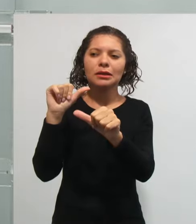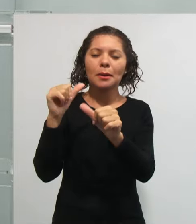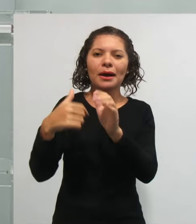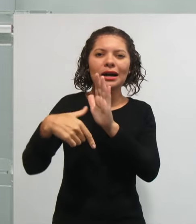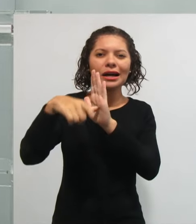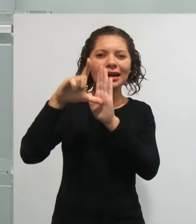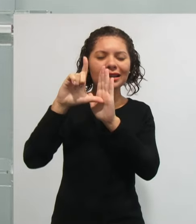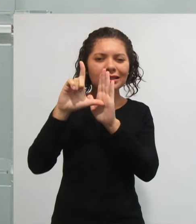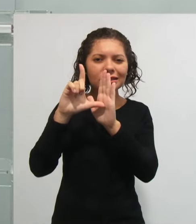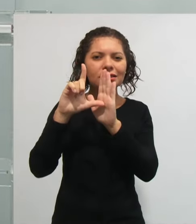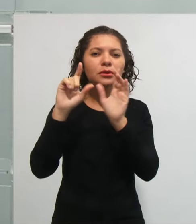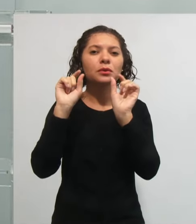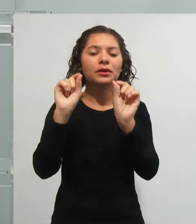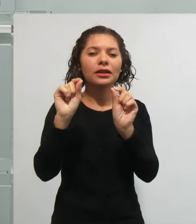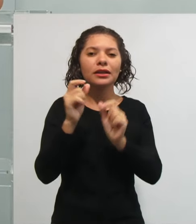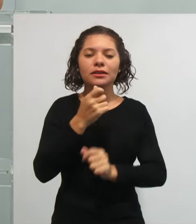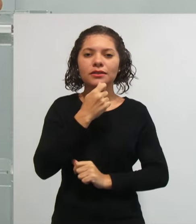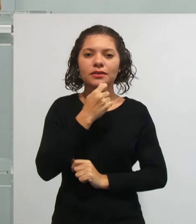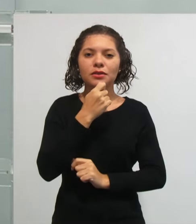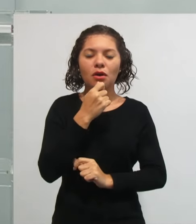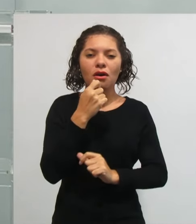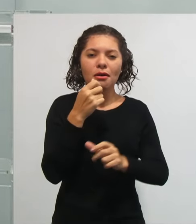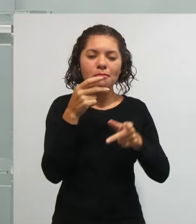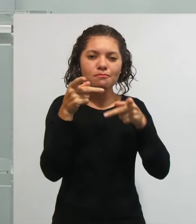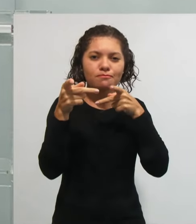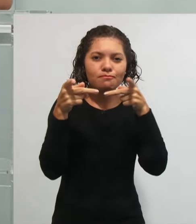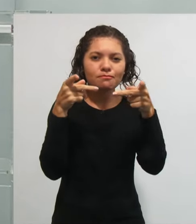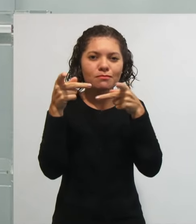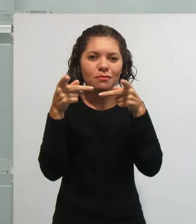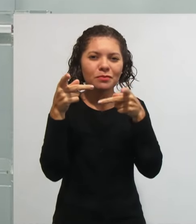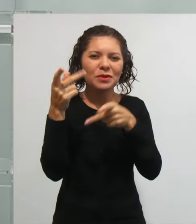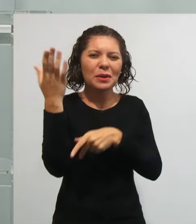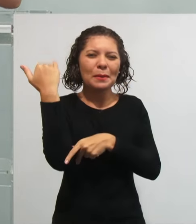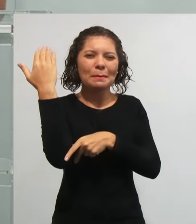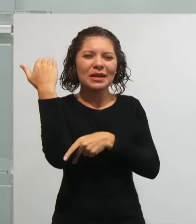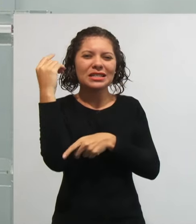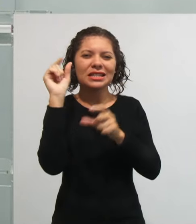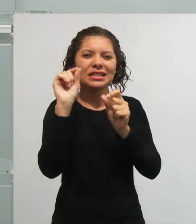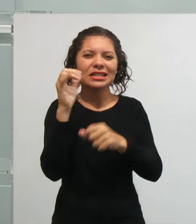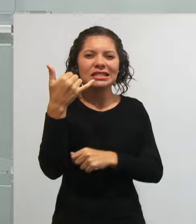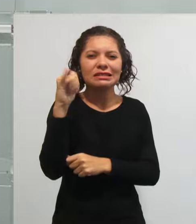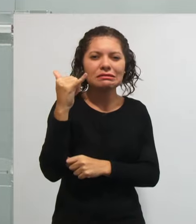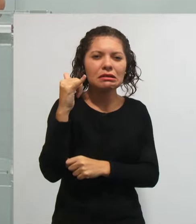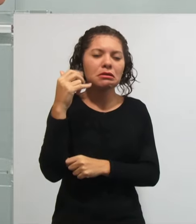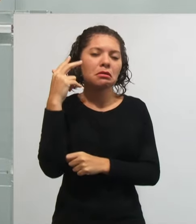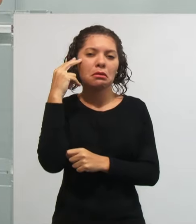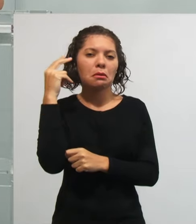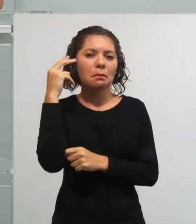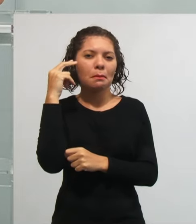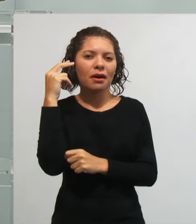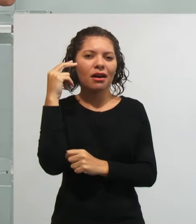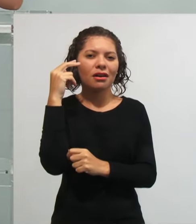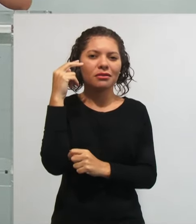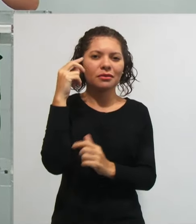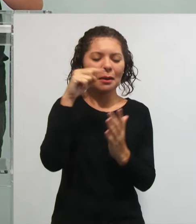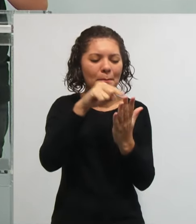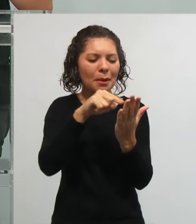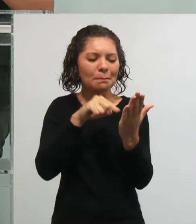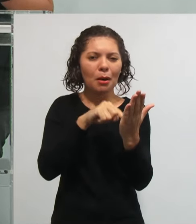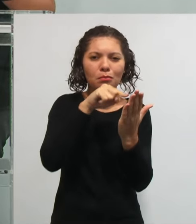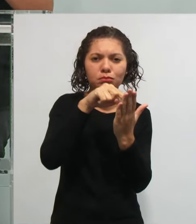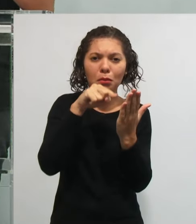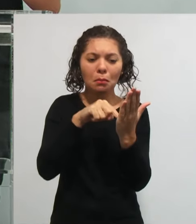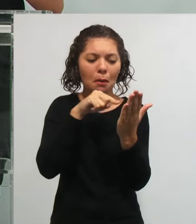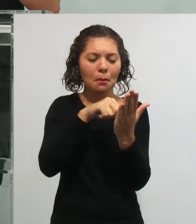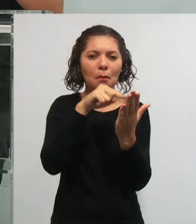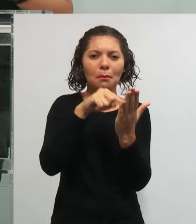até então naquela época os celulares que nós tínhamos são eram aqueles celulares tradicionais com várias várias teclas